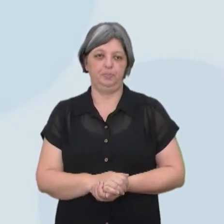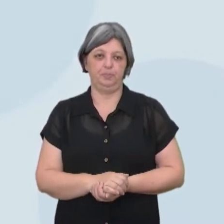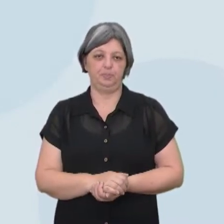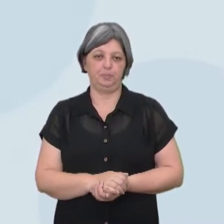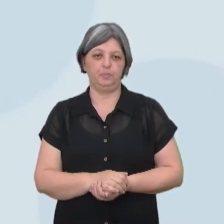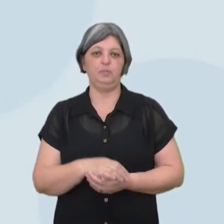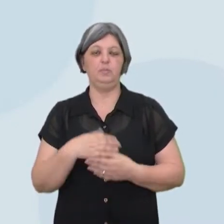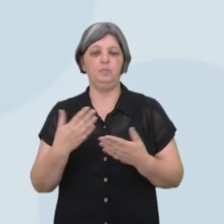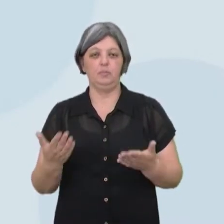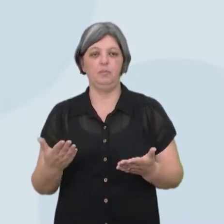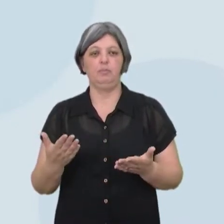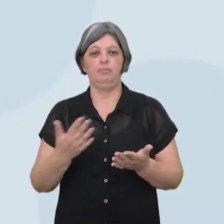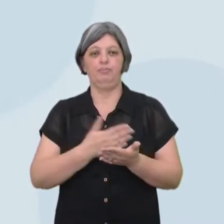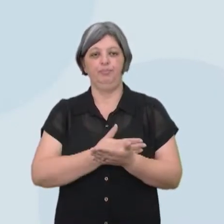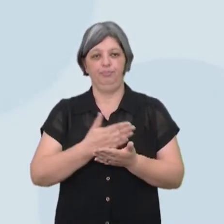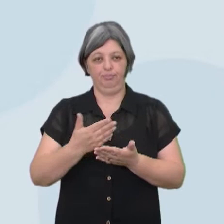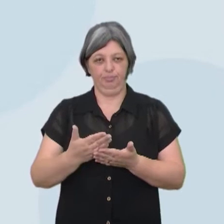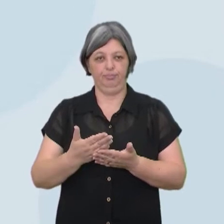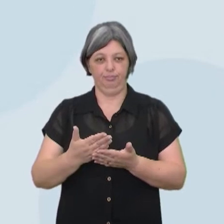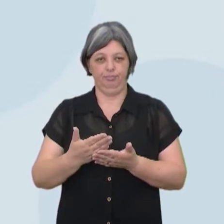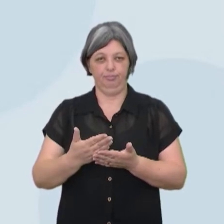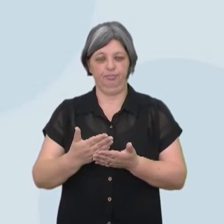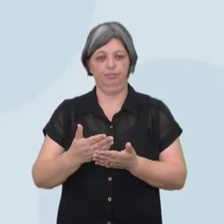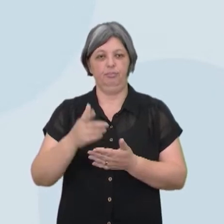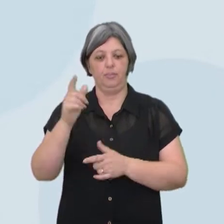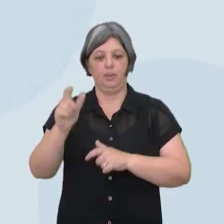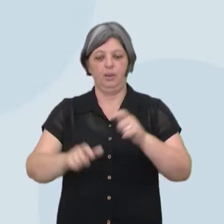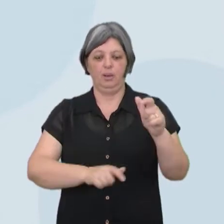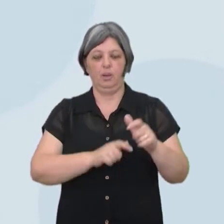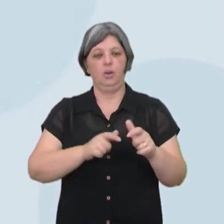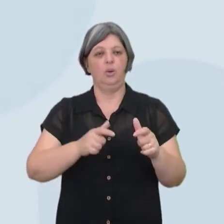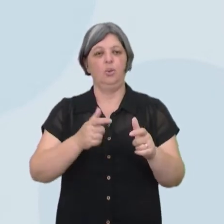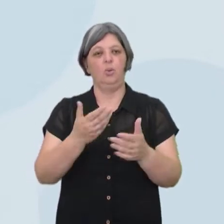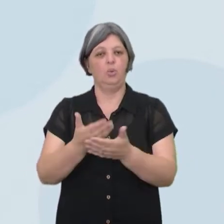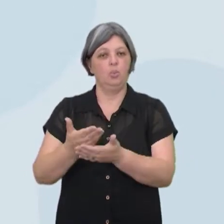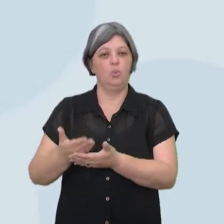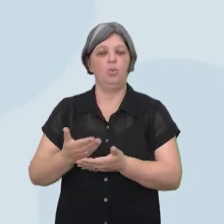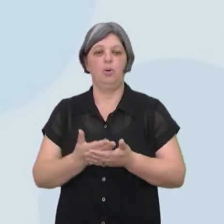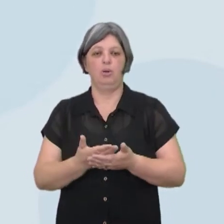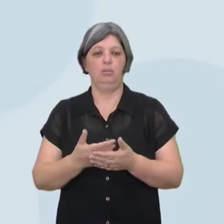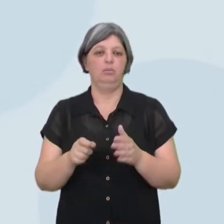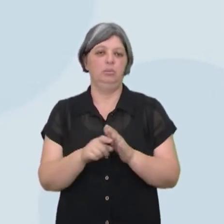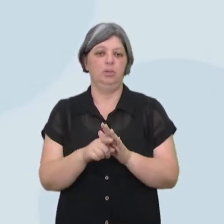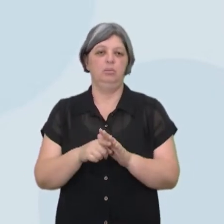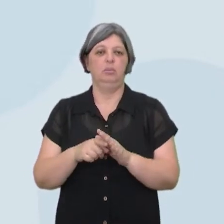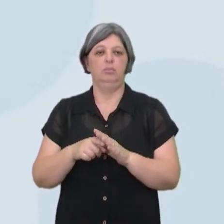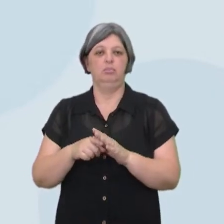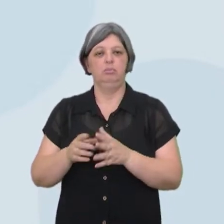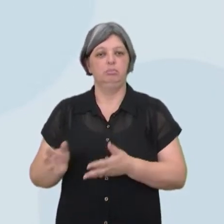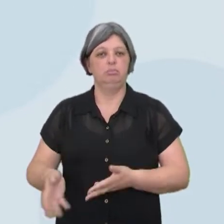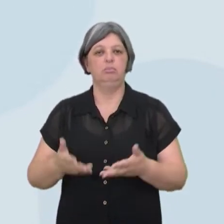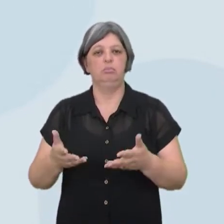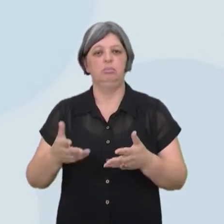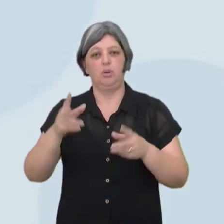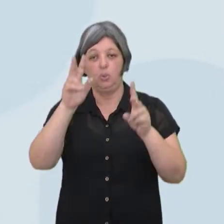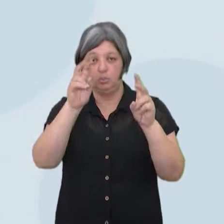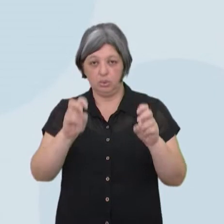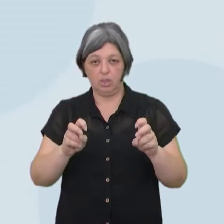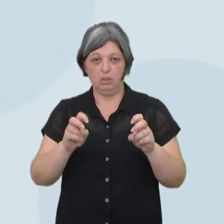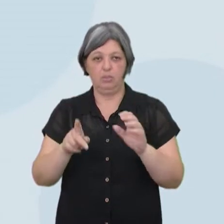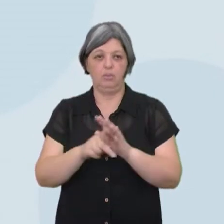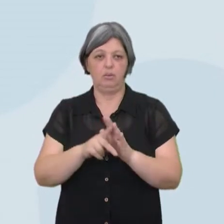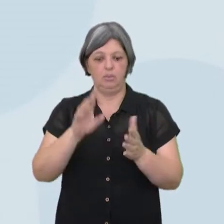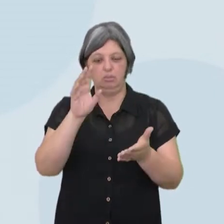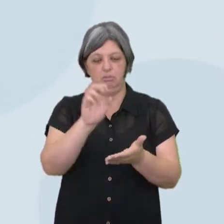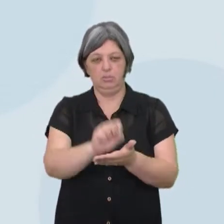seria então introduzir os alunos nos assuntos relativos às questões ligadas à colonialidade e